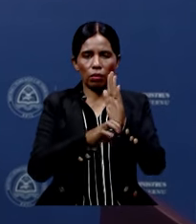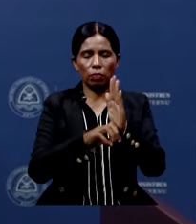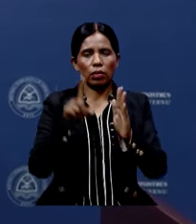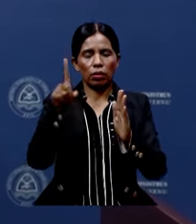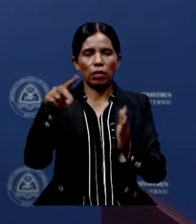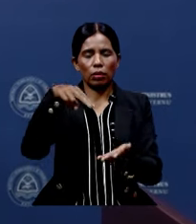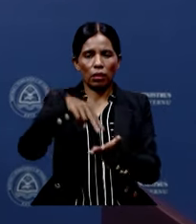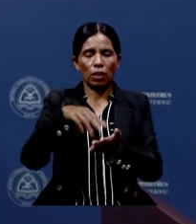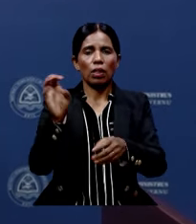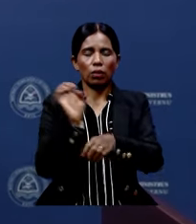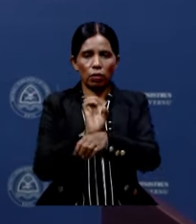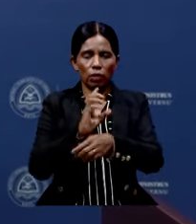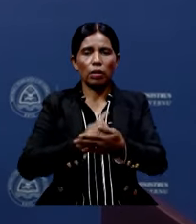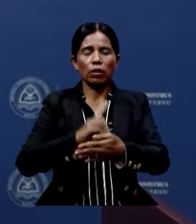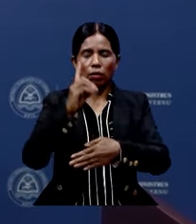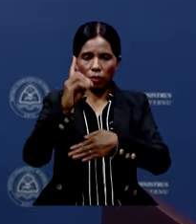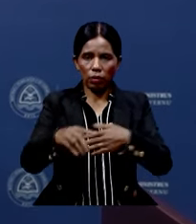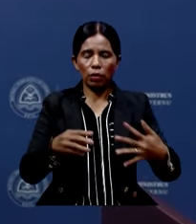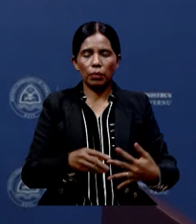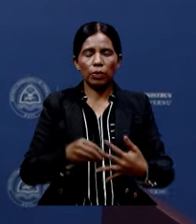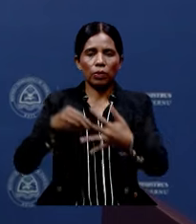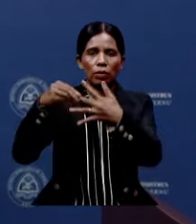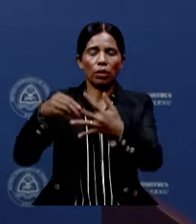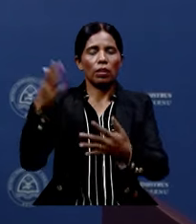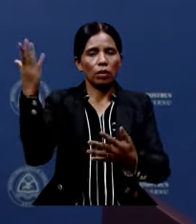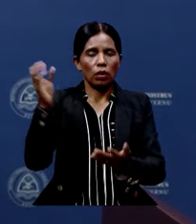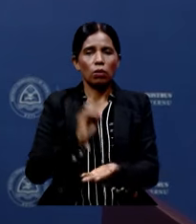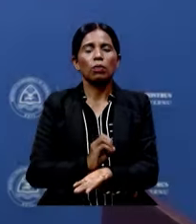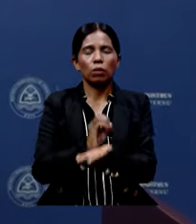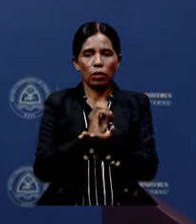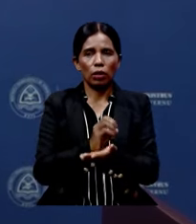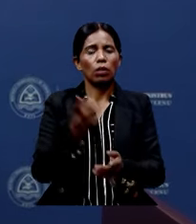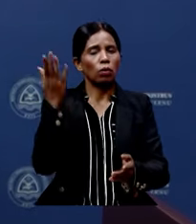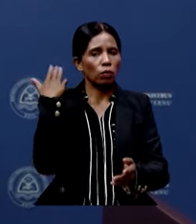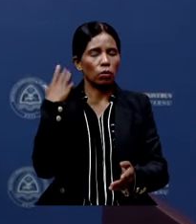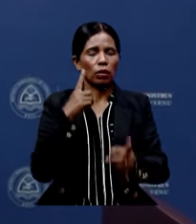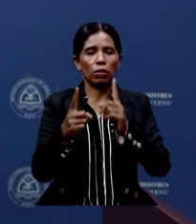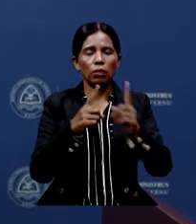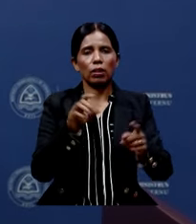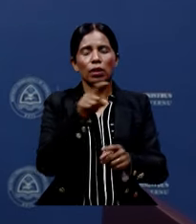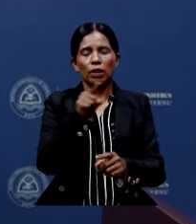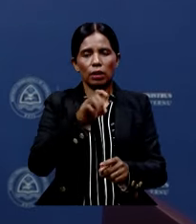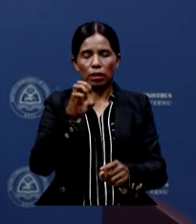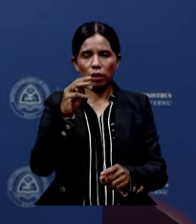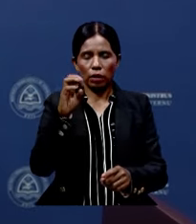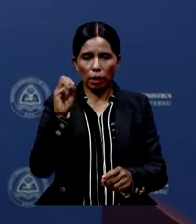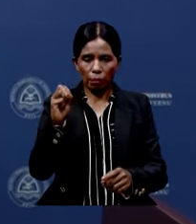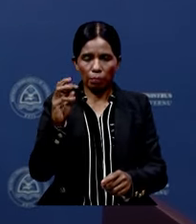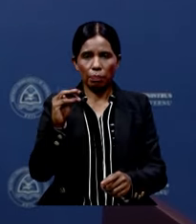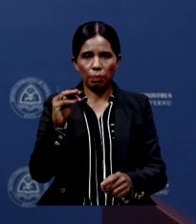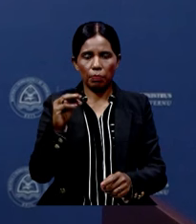Zona Econômica de Desenvolvimento Especial e o Ecúcio Ambeno. O lugar está colhido 10º. Agora,